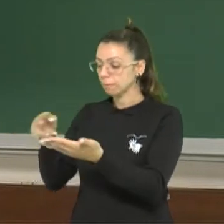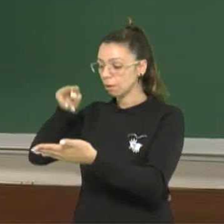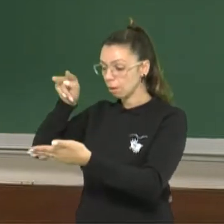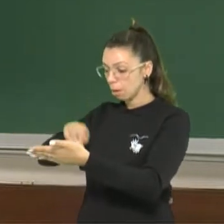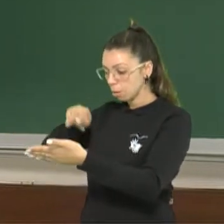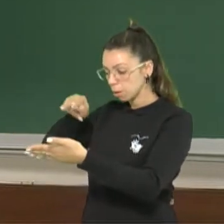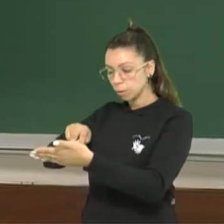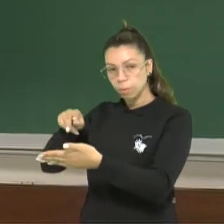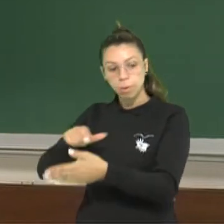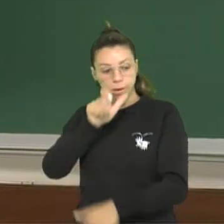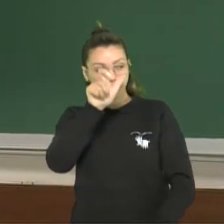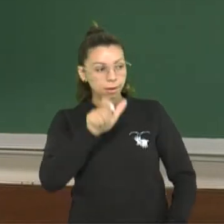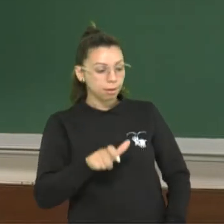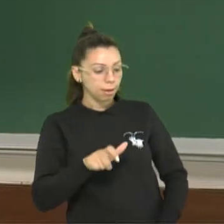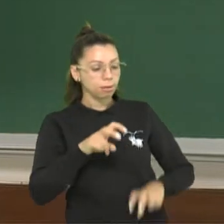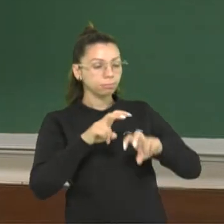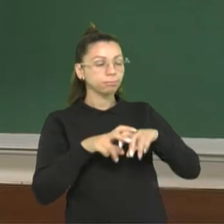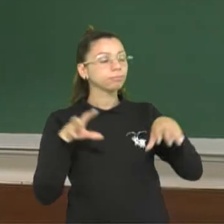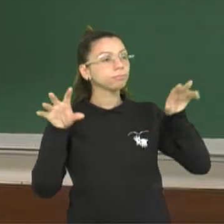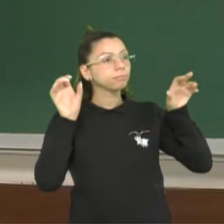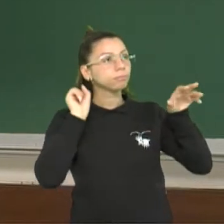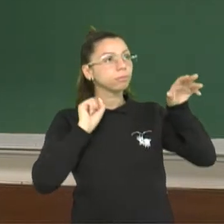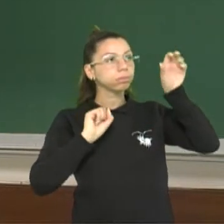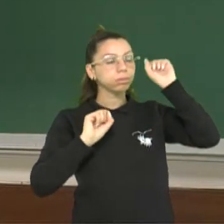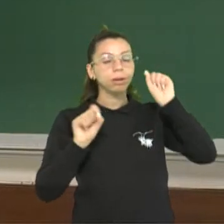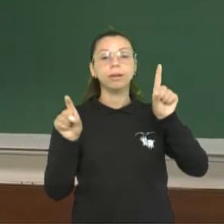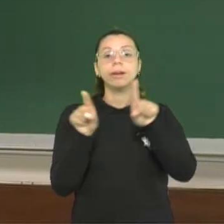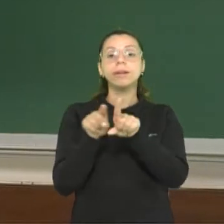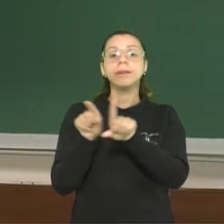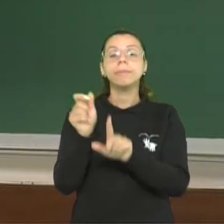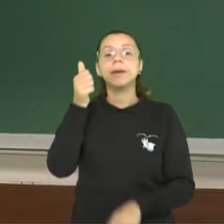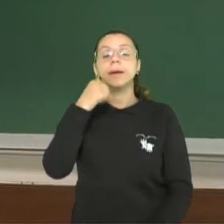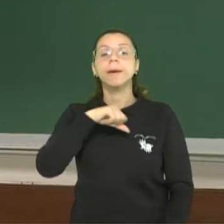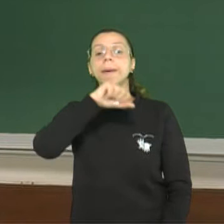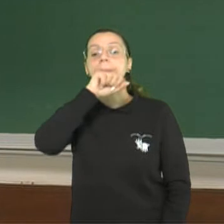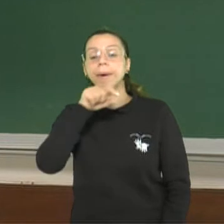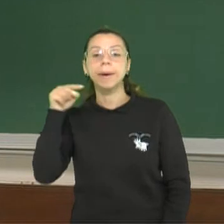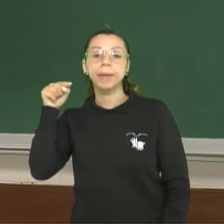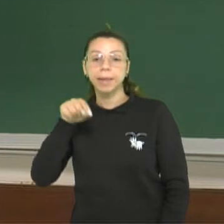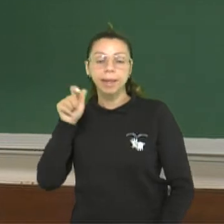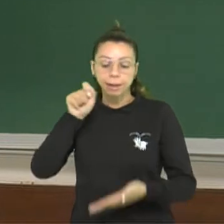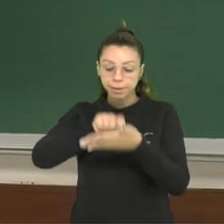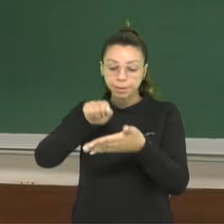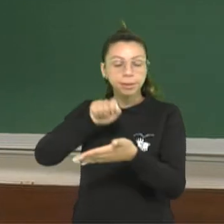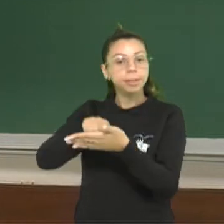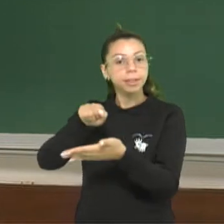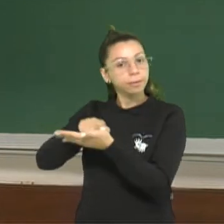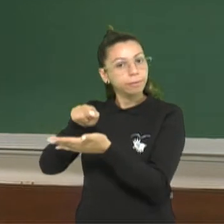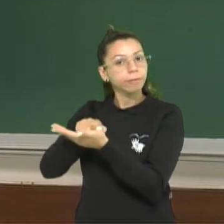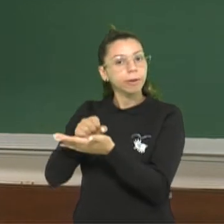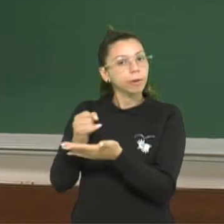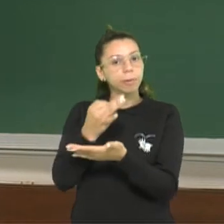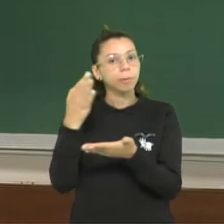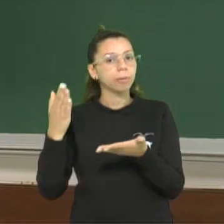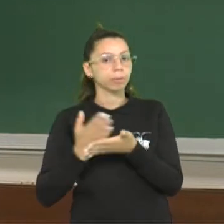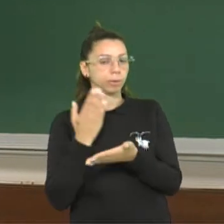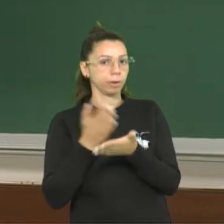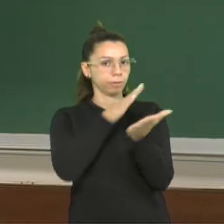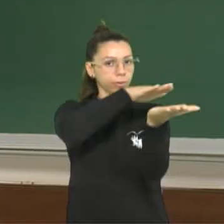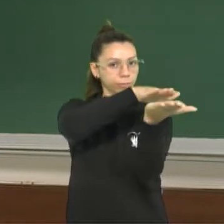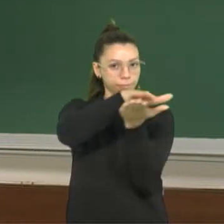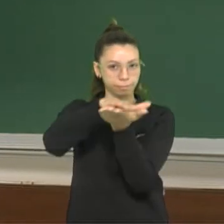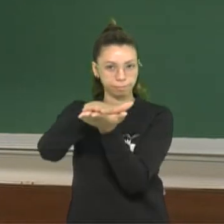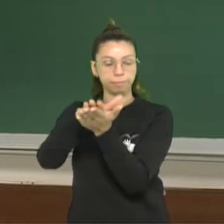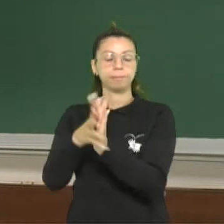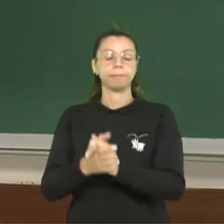está escrito aqui, pedia à sua mãe que escrevesse algumas obras que ele publicou.